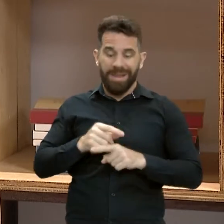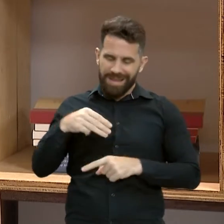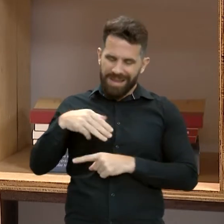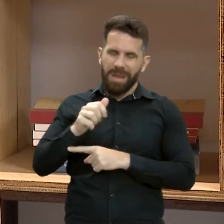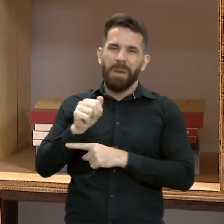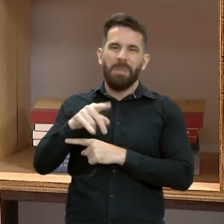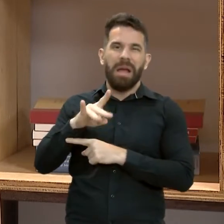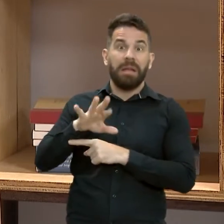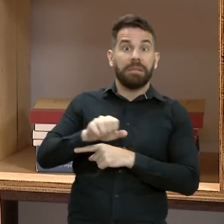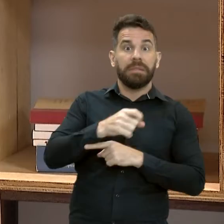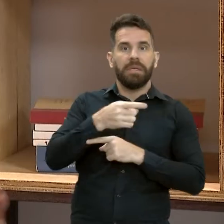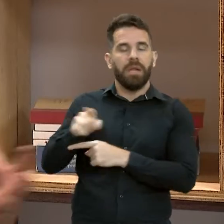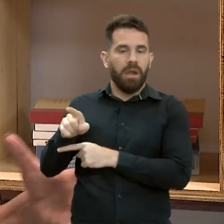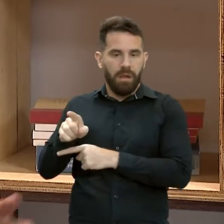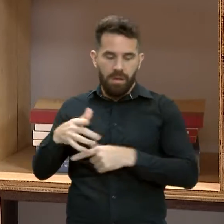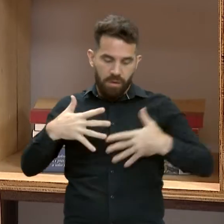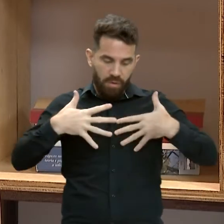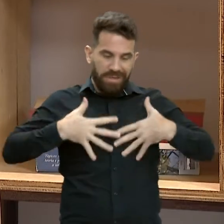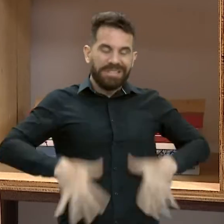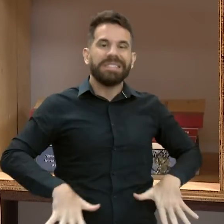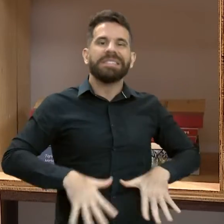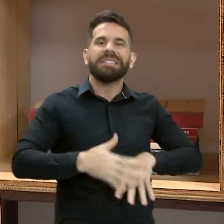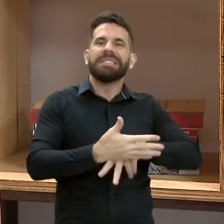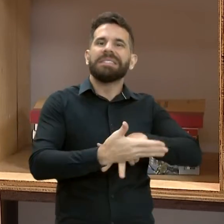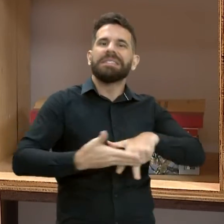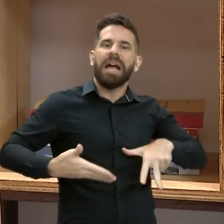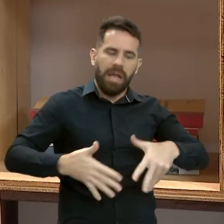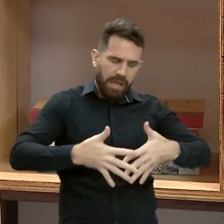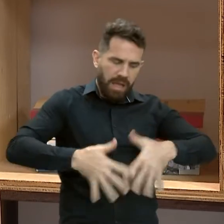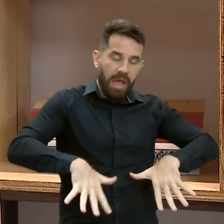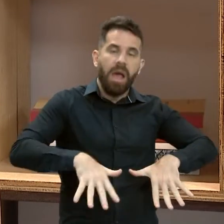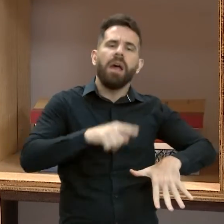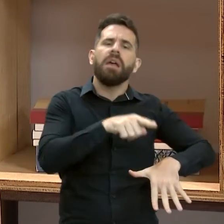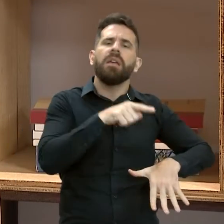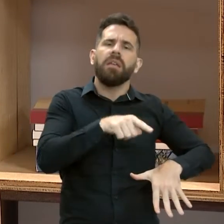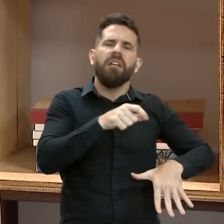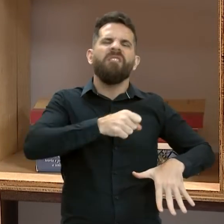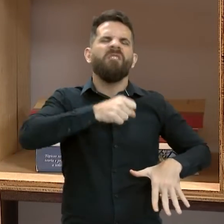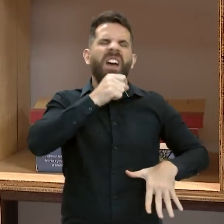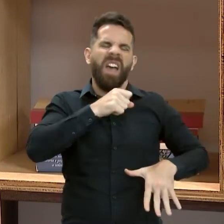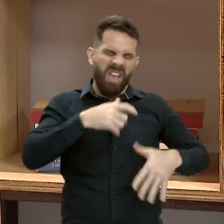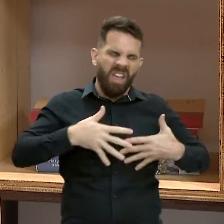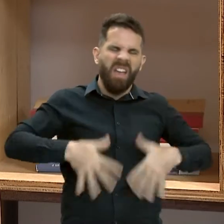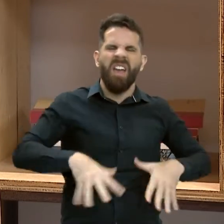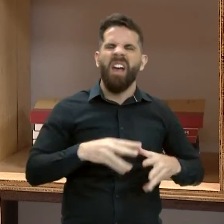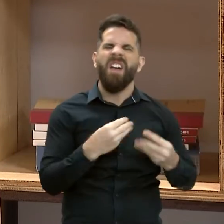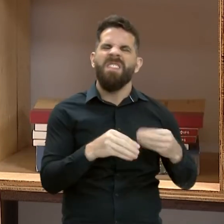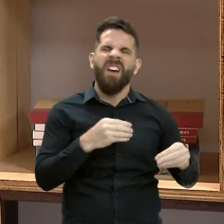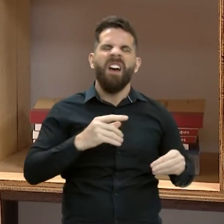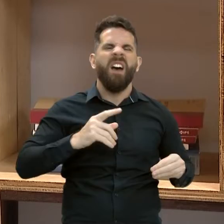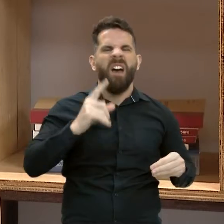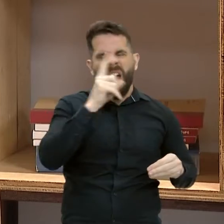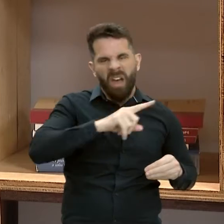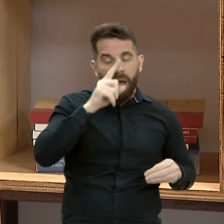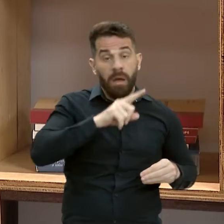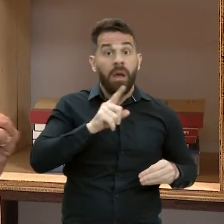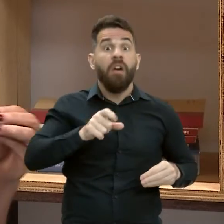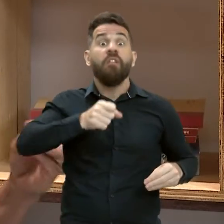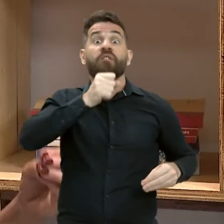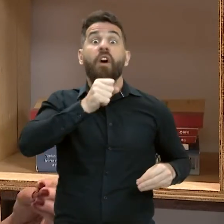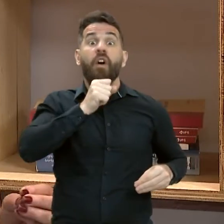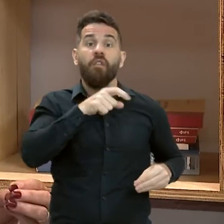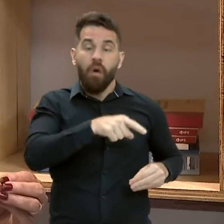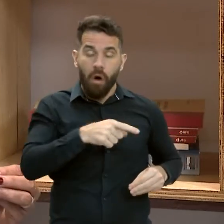saia velha, né, da avó. E esse mandrião a transportava